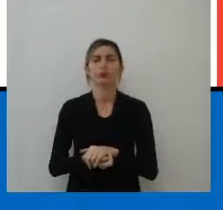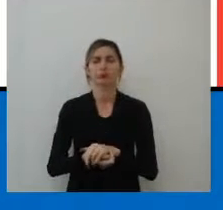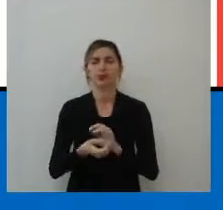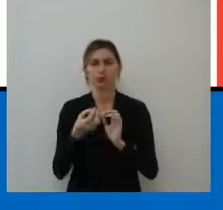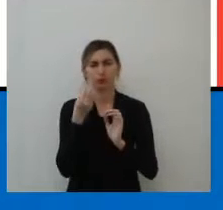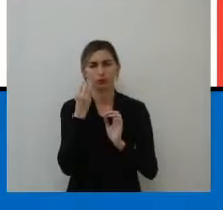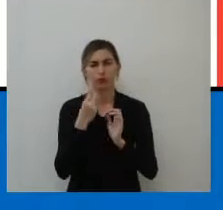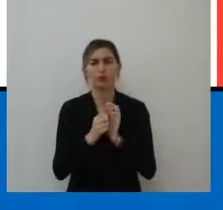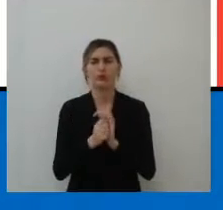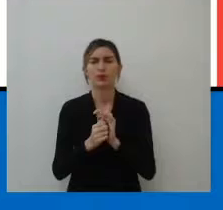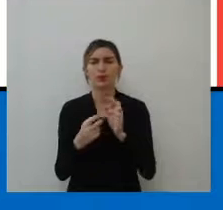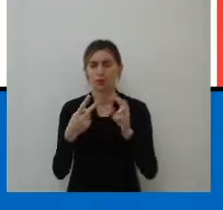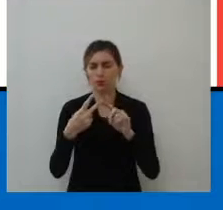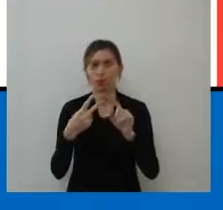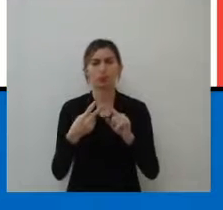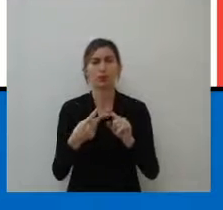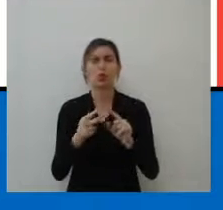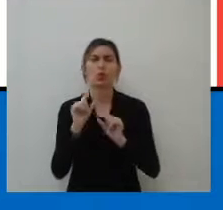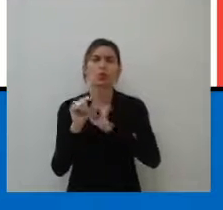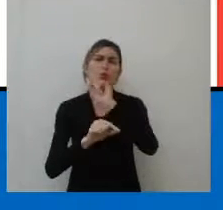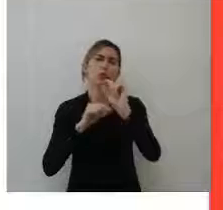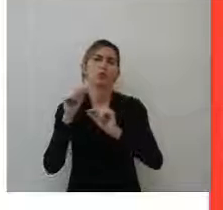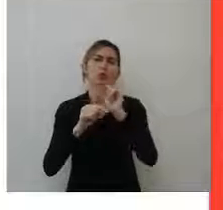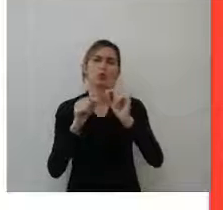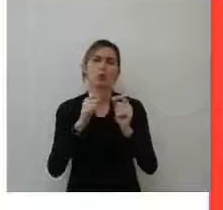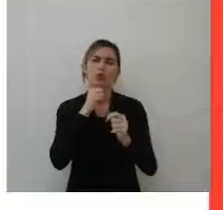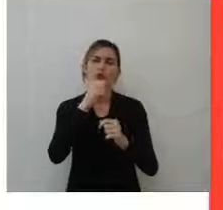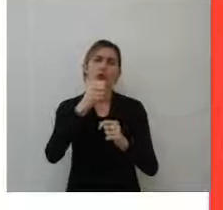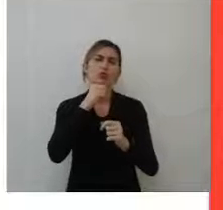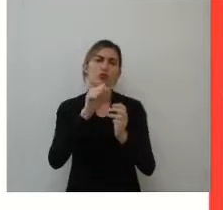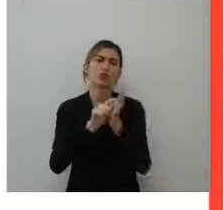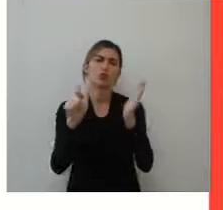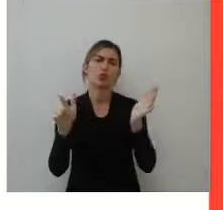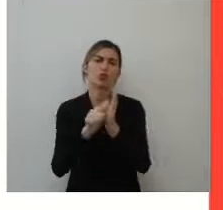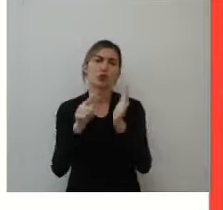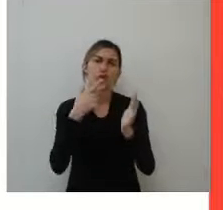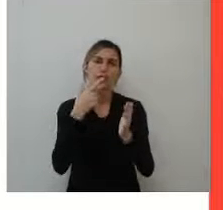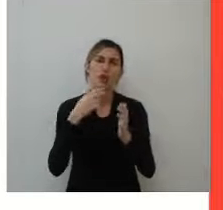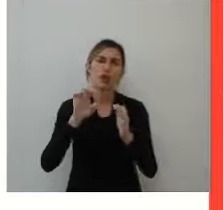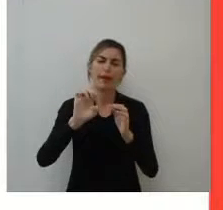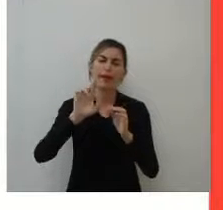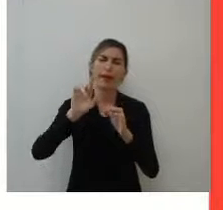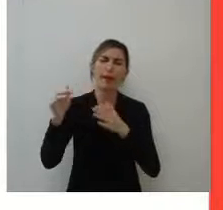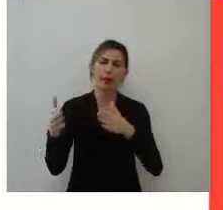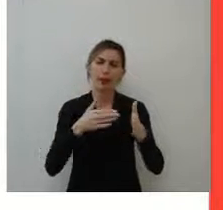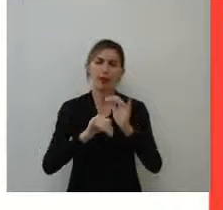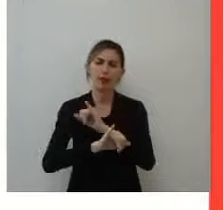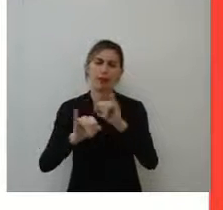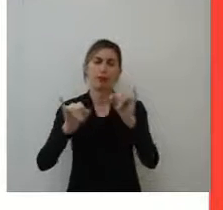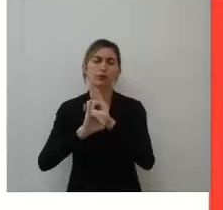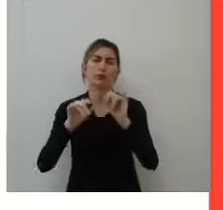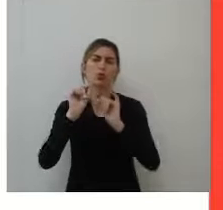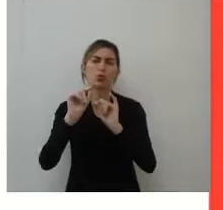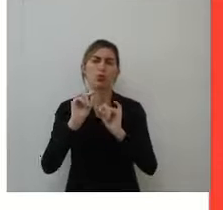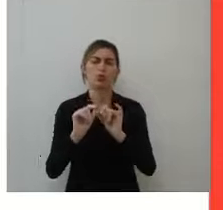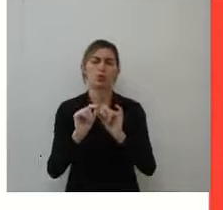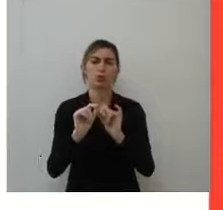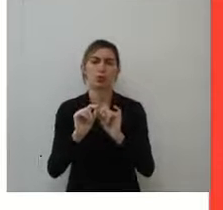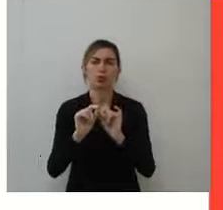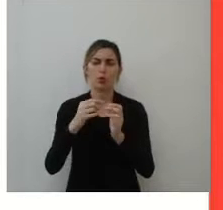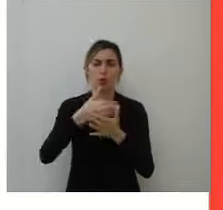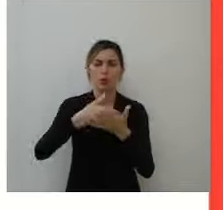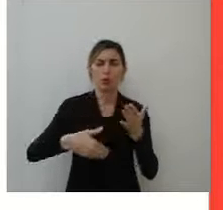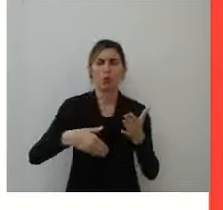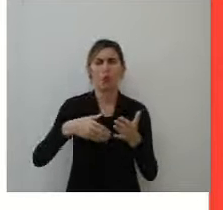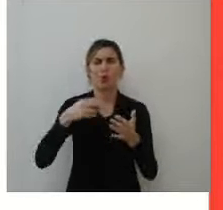Vamos lá. Questão 2. O que os jornais chamam de Era da Informação nada mais é do que o atestado de óbito